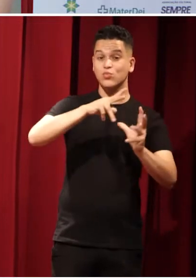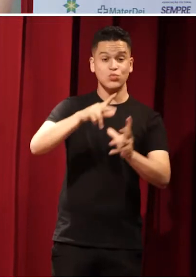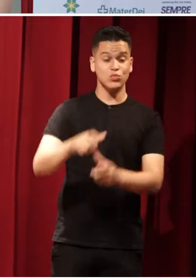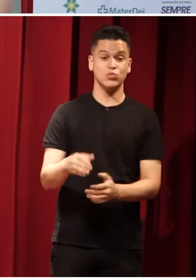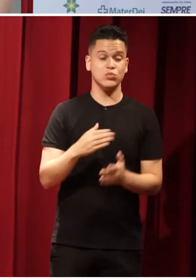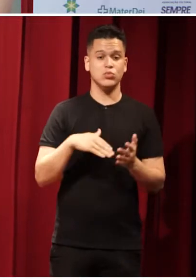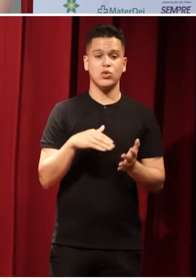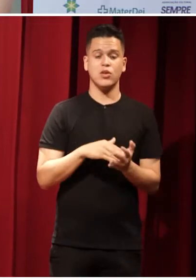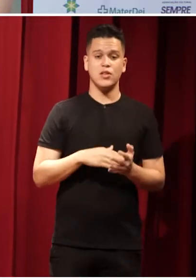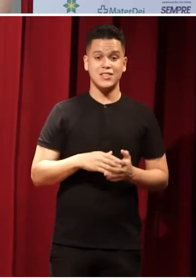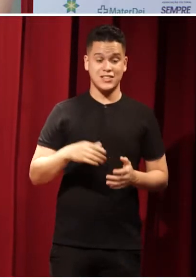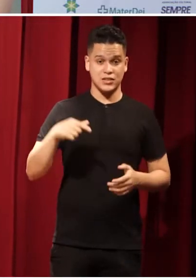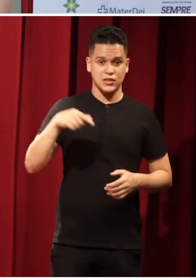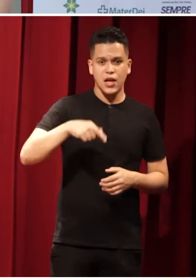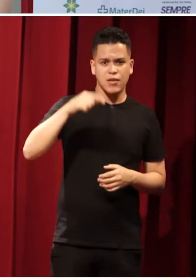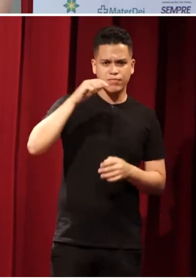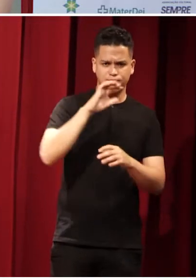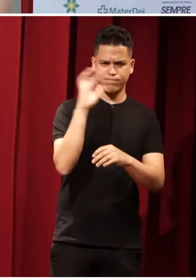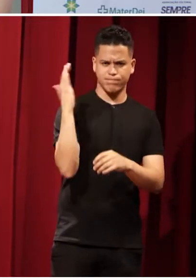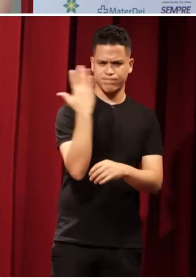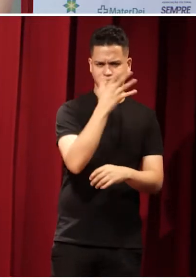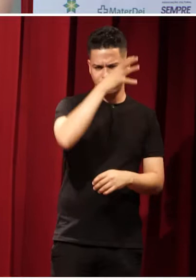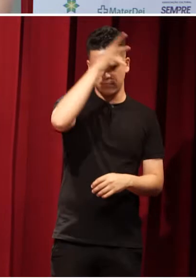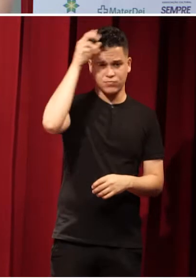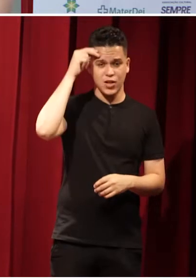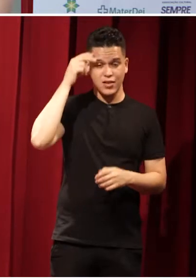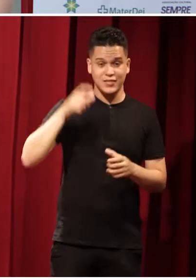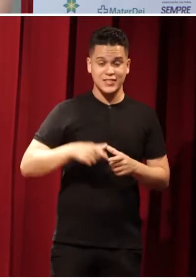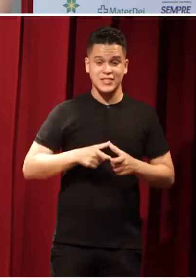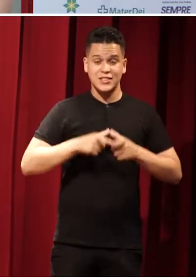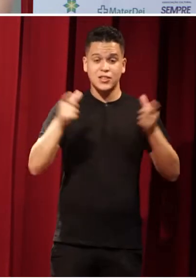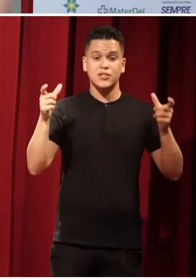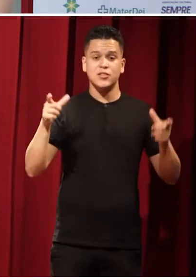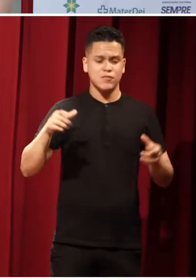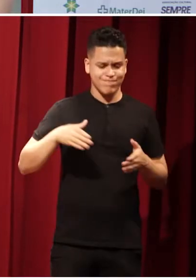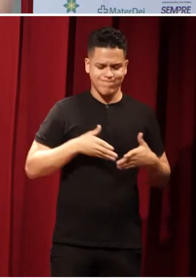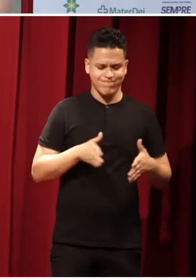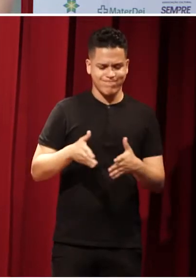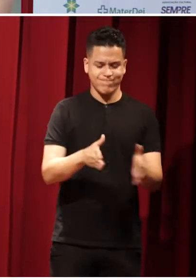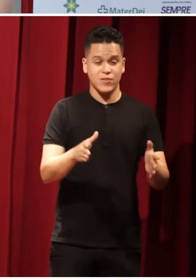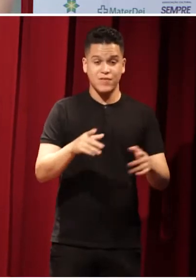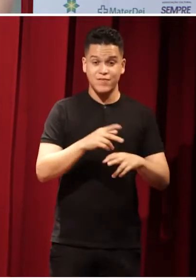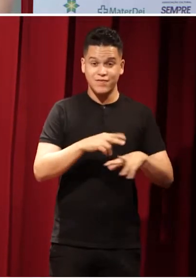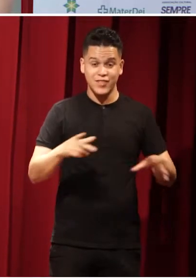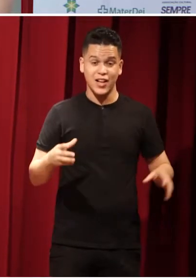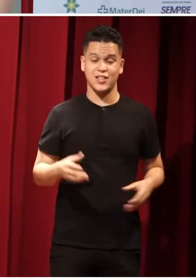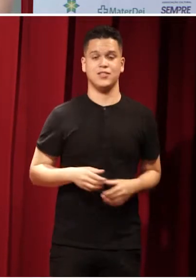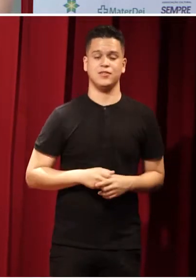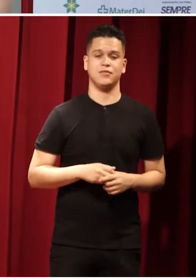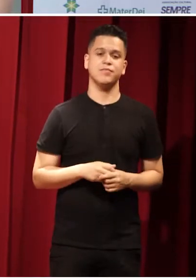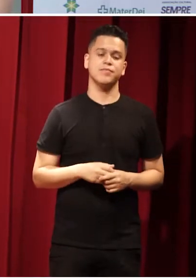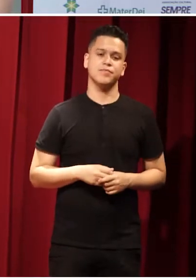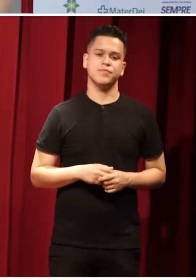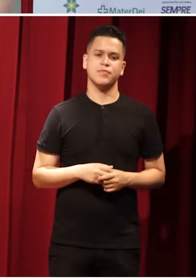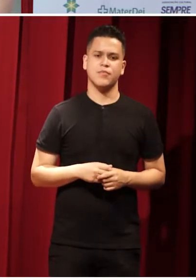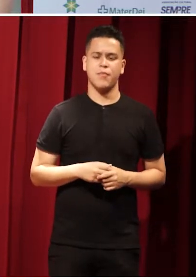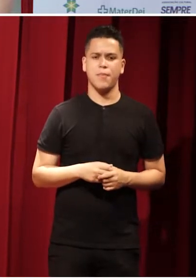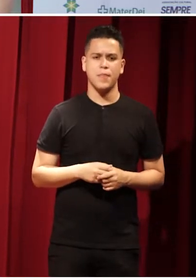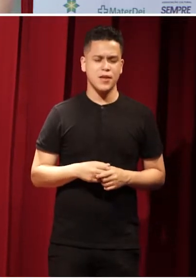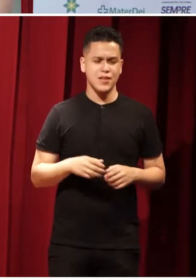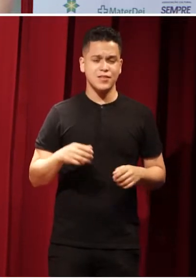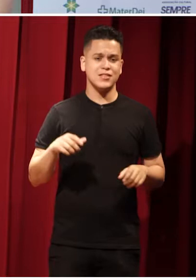É a maior rede hidrográfica do planeta. É a maior